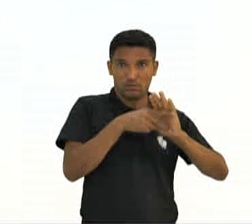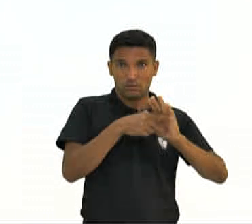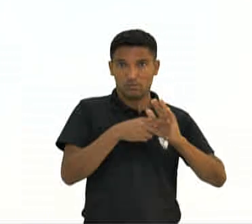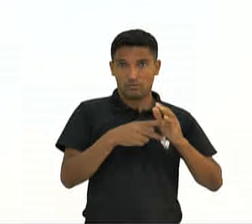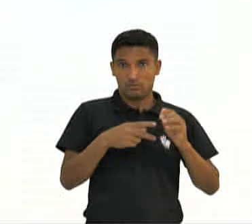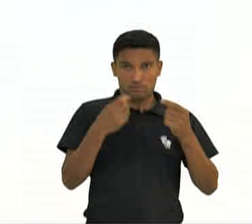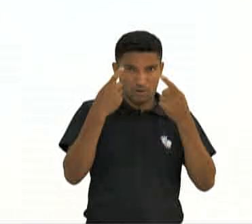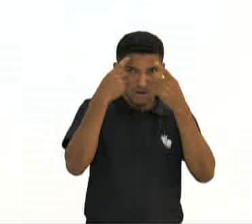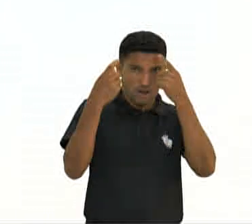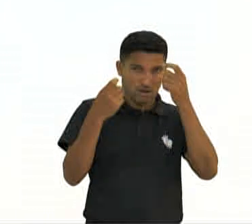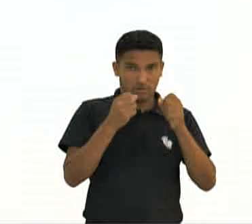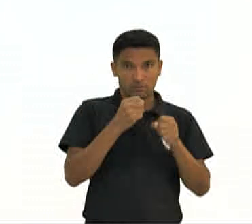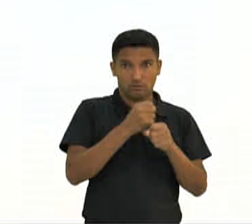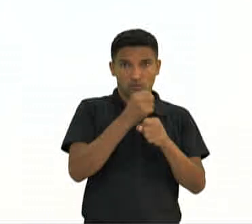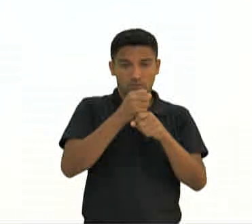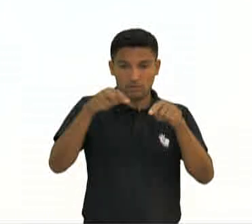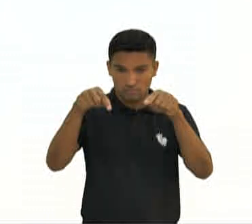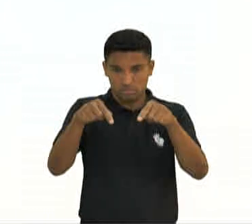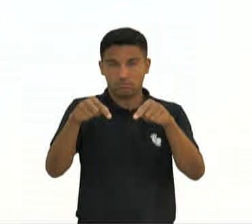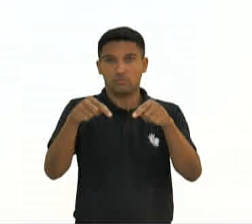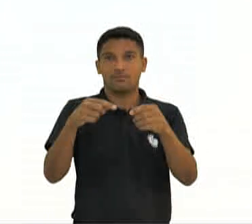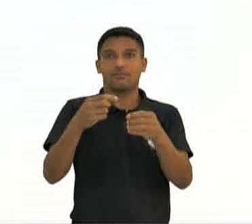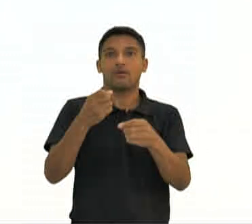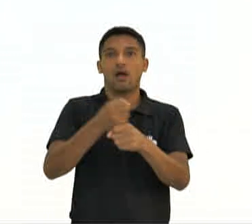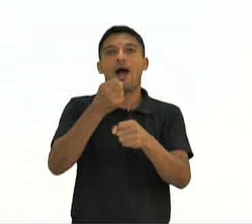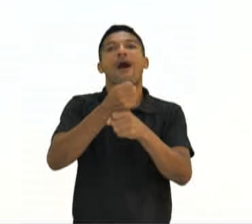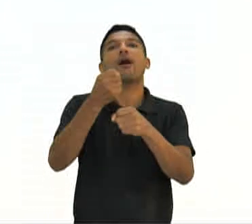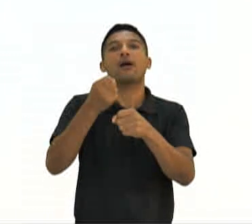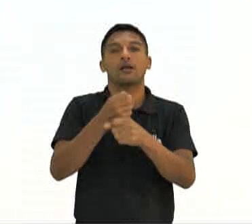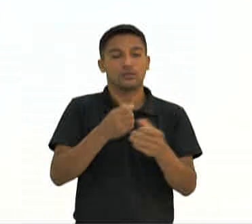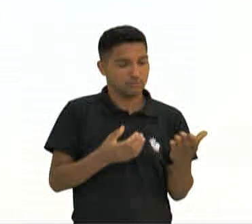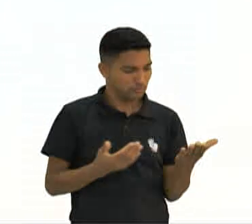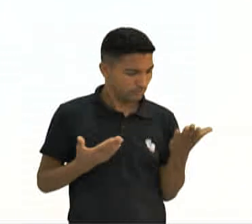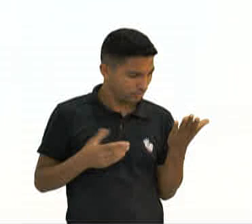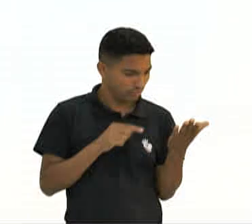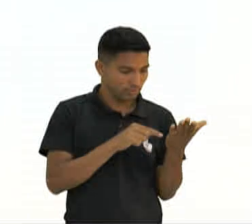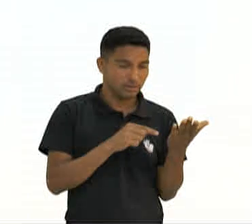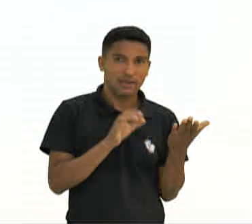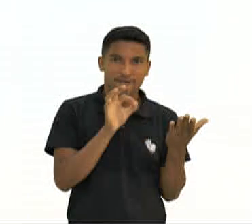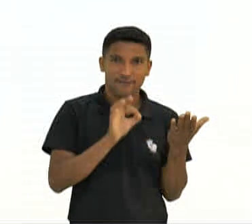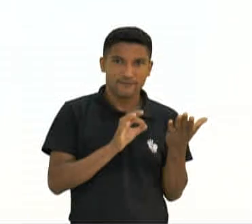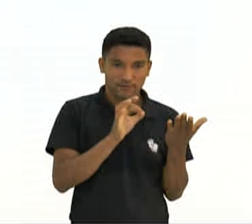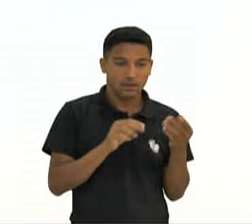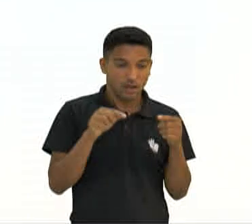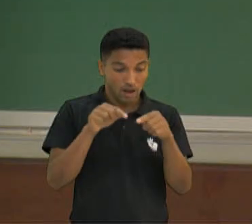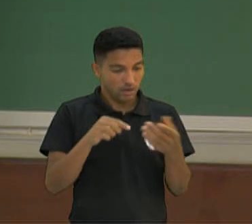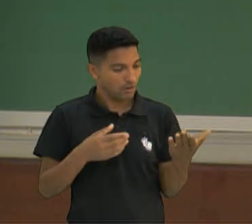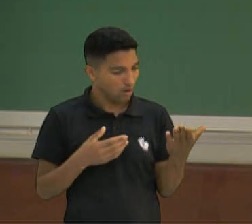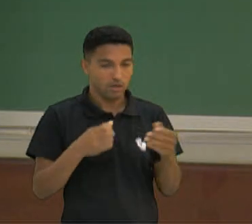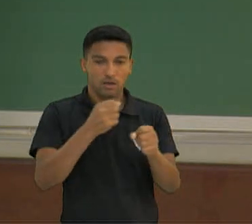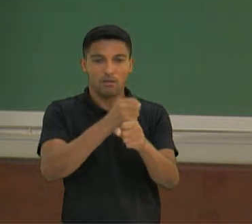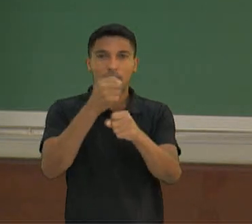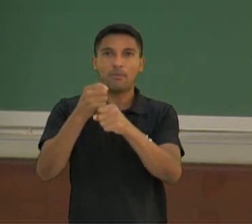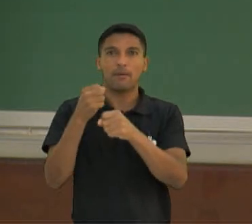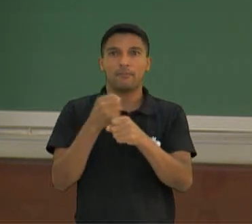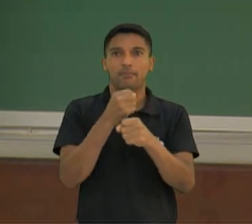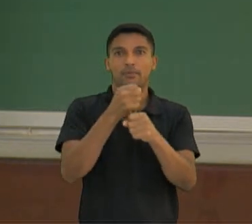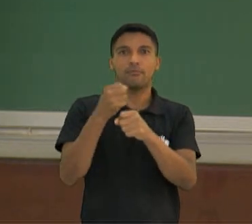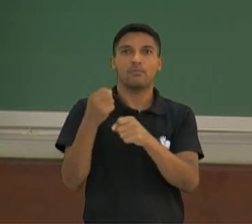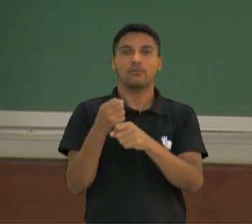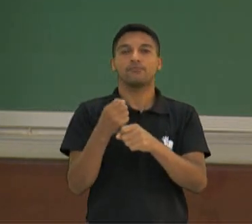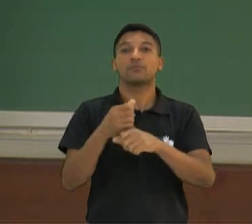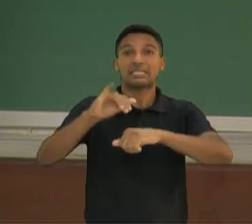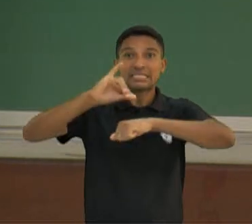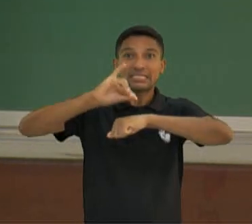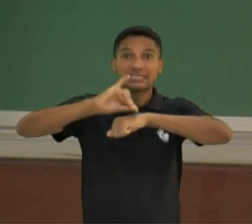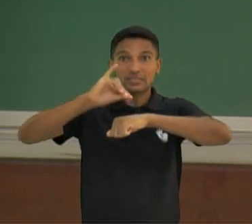em população e em tamanho, e foi ganhando essa modernidade, foi sendo planejada para ser um centro econômico,